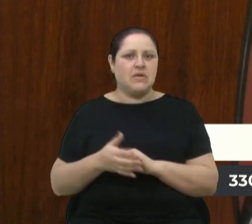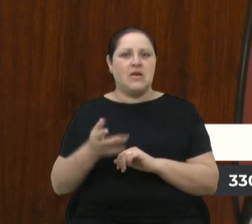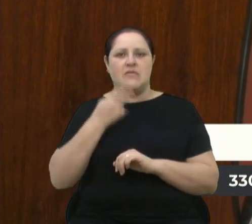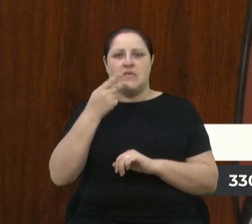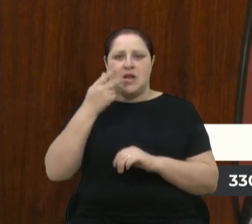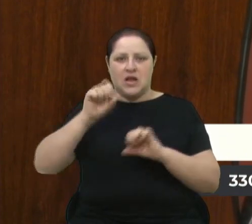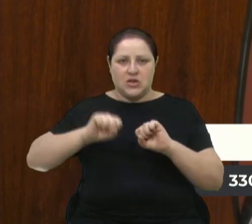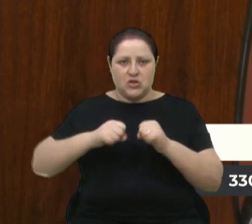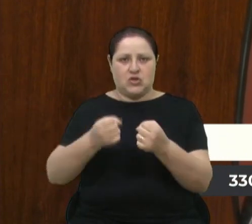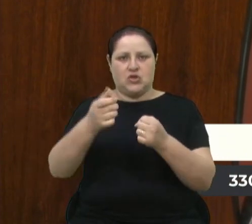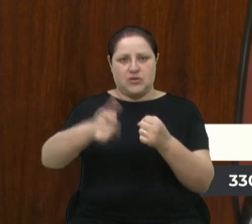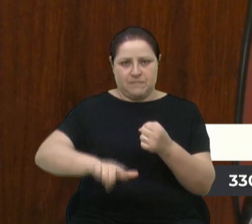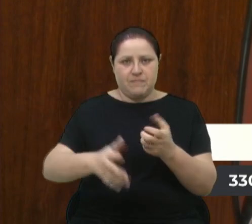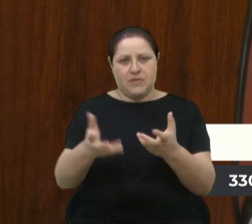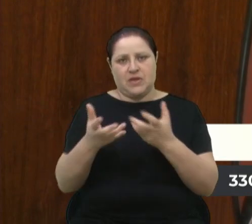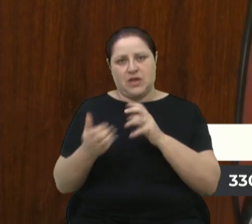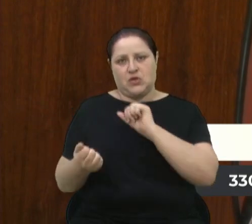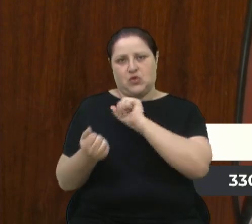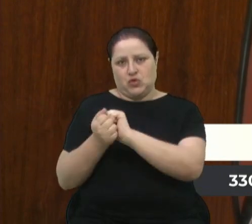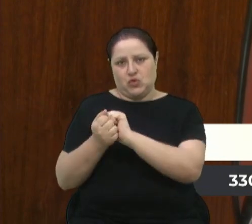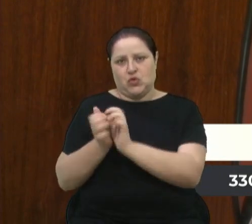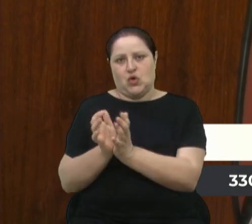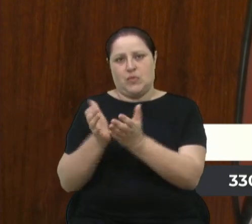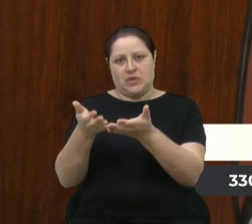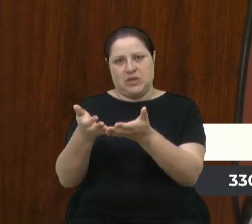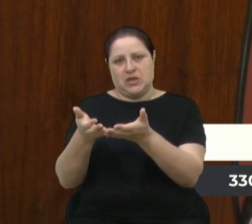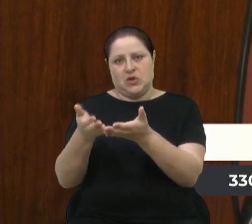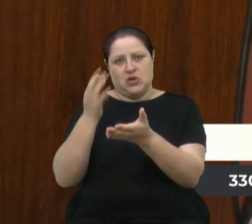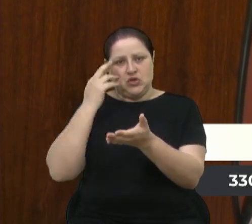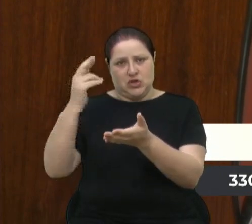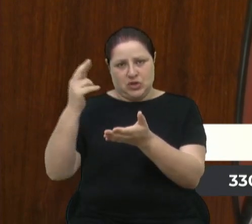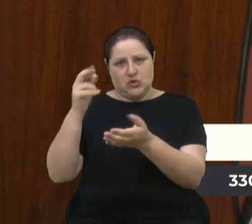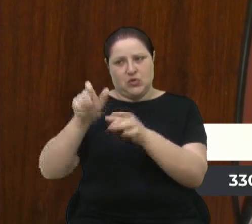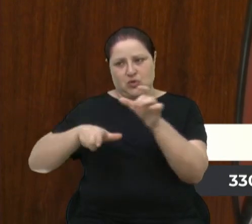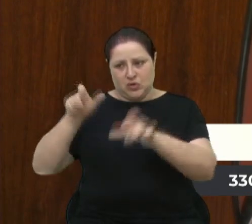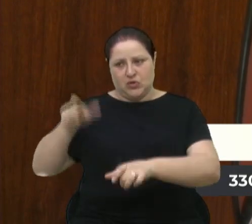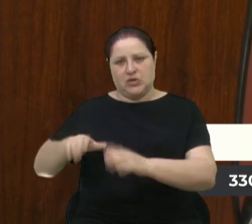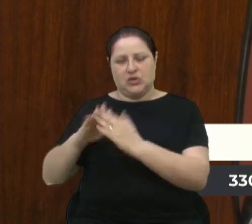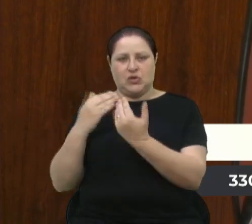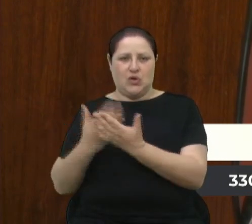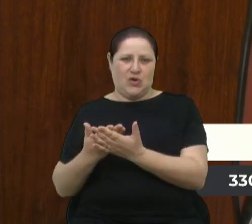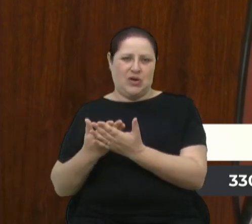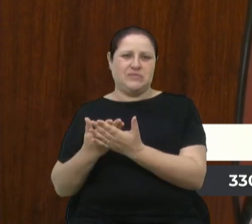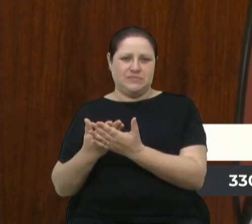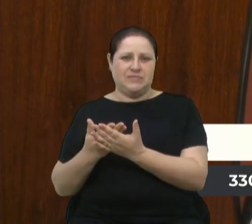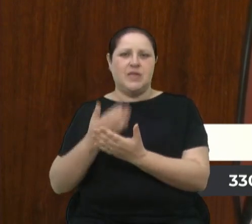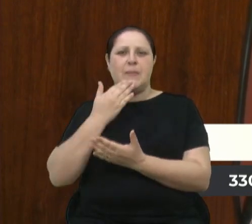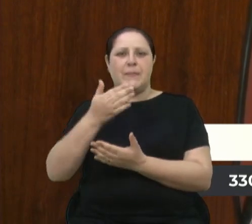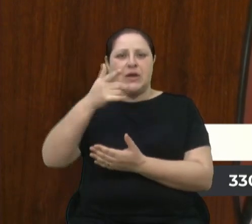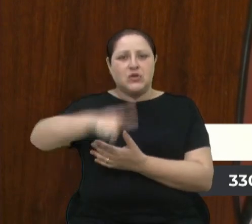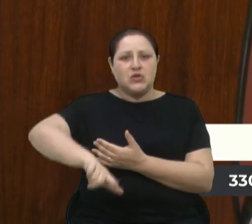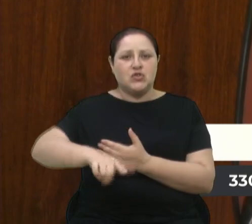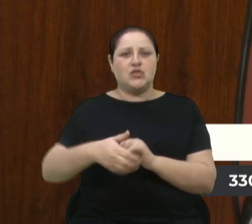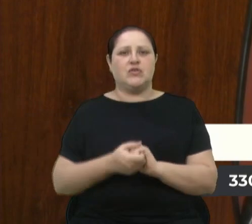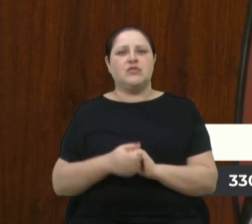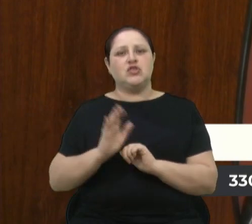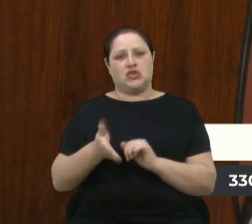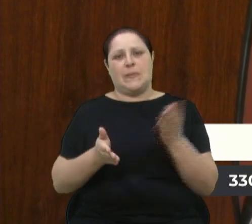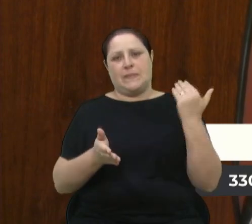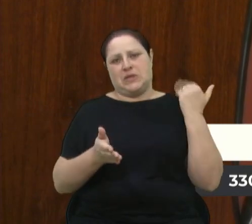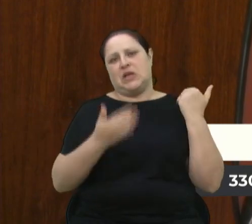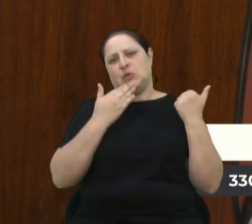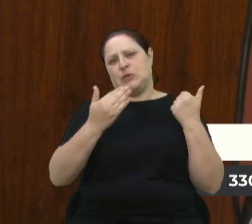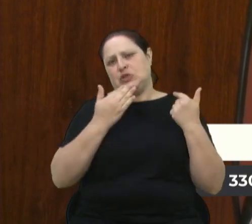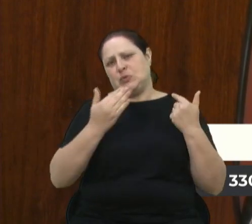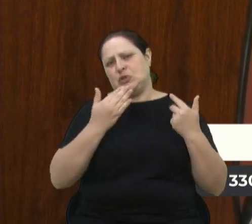também quero estar junto com essa comissão de direção de escolas, peço mais uma vez, né, já pedi outras